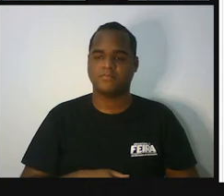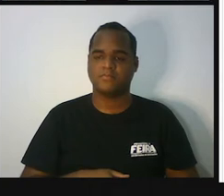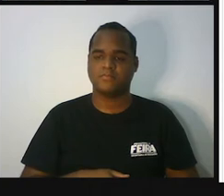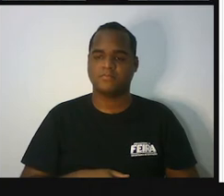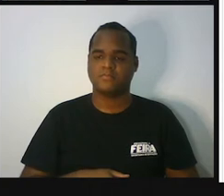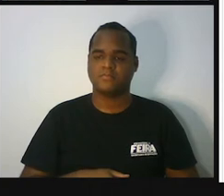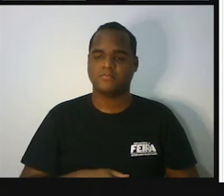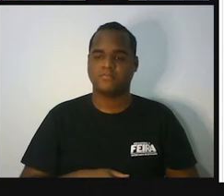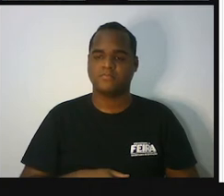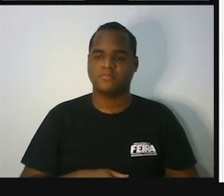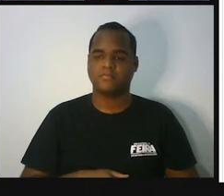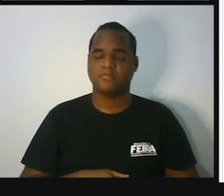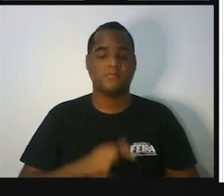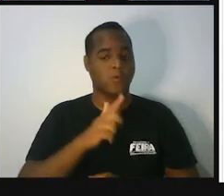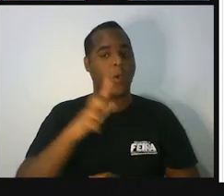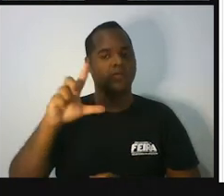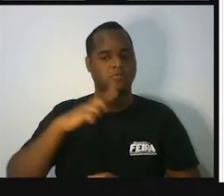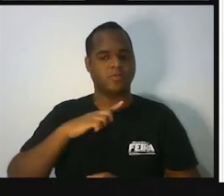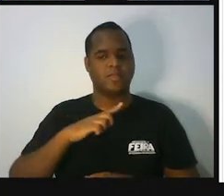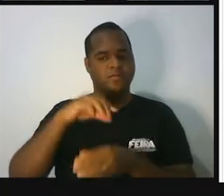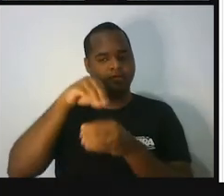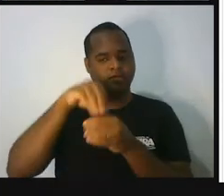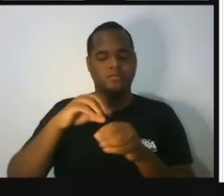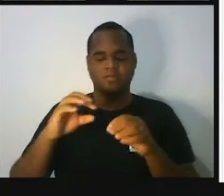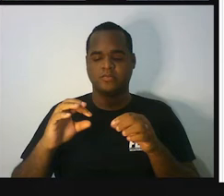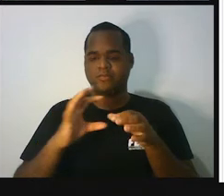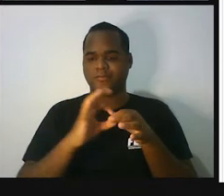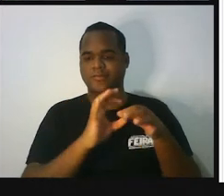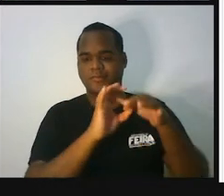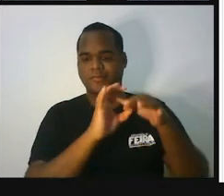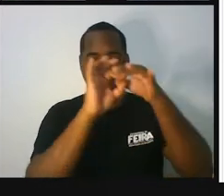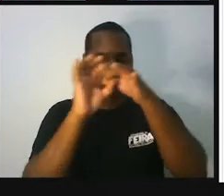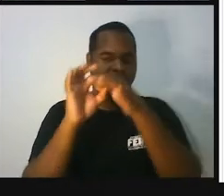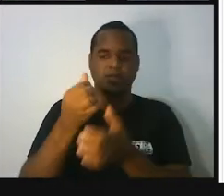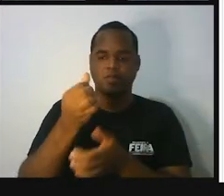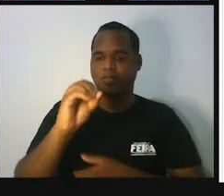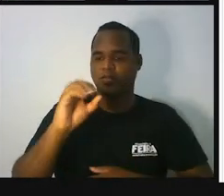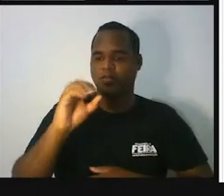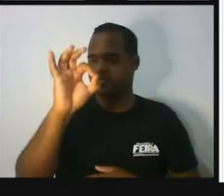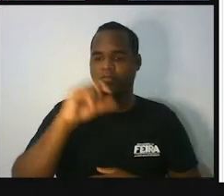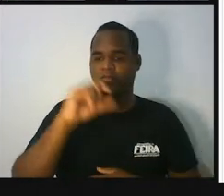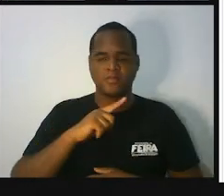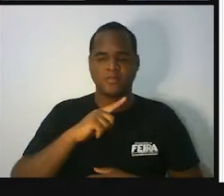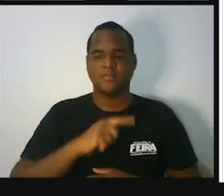Esse outro ângulo interno está dando uma medida de 60 graus.